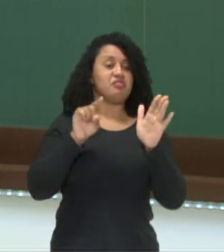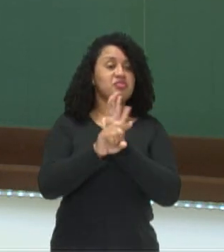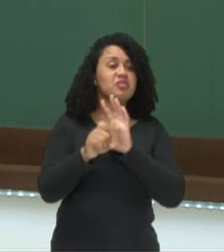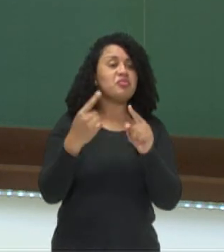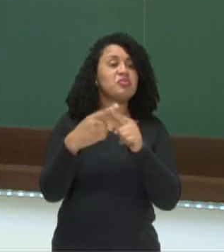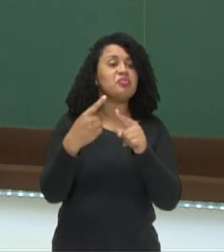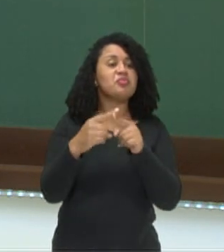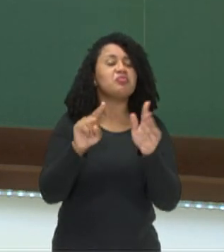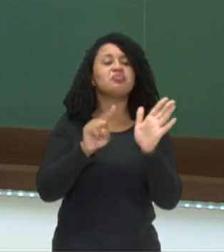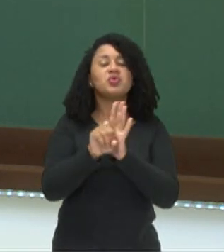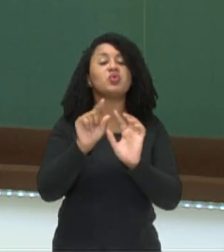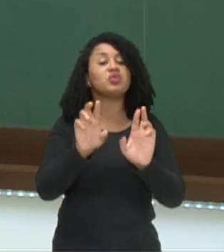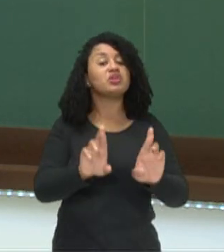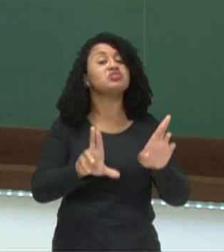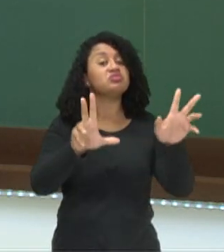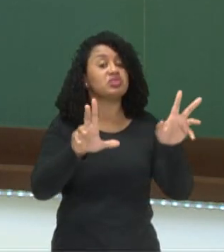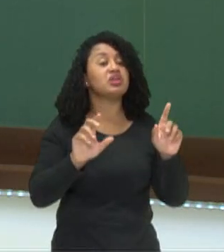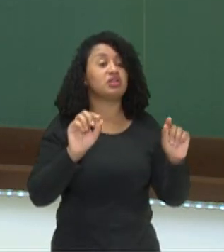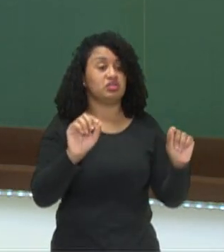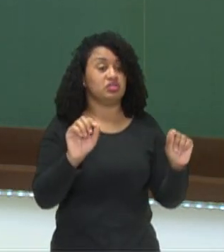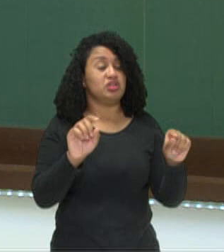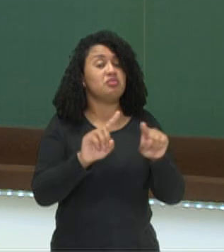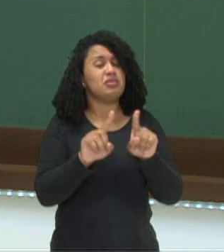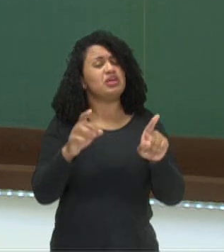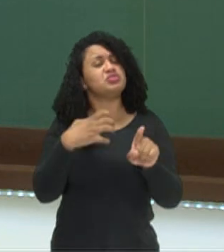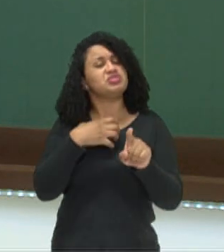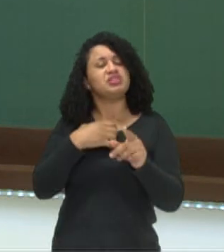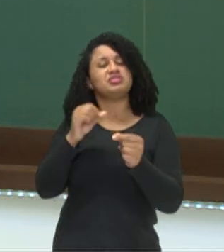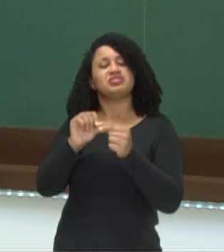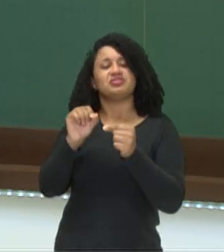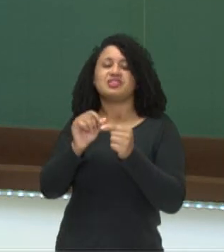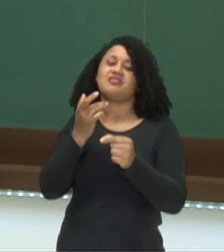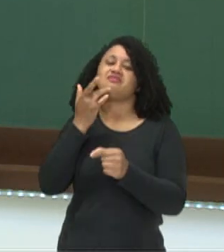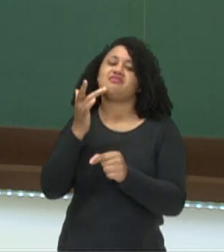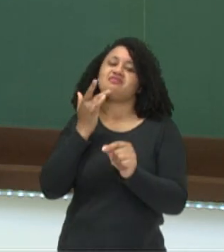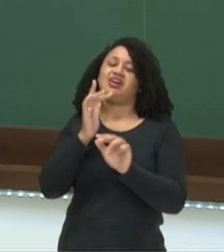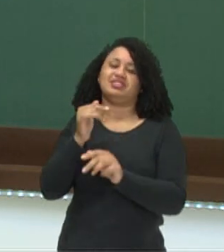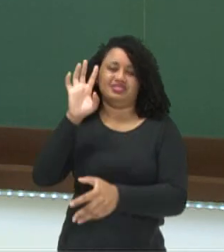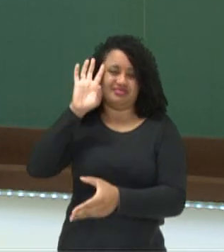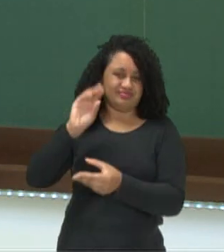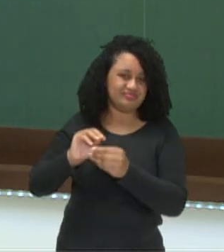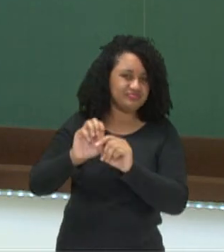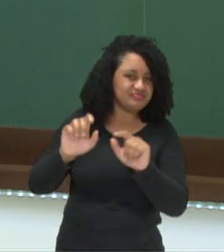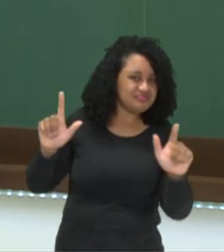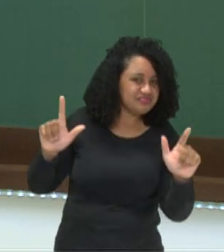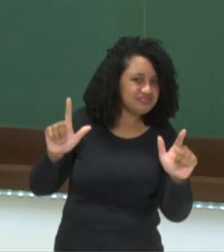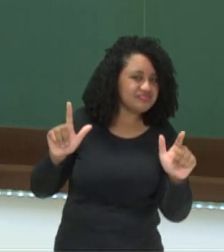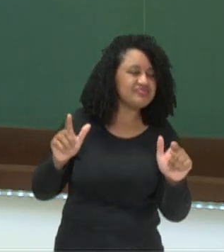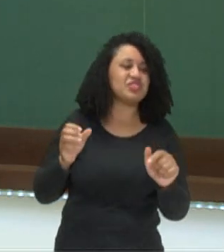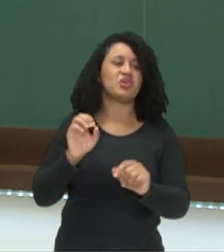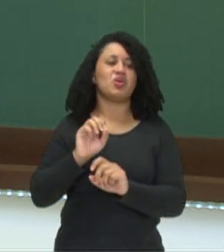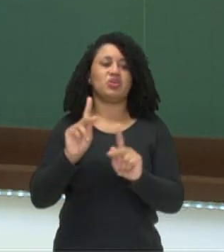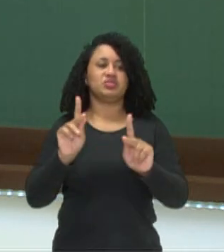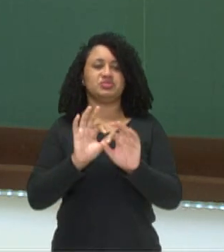era uma pergunta diferente, só que o jeito de fazer, molezinha, entendeu? Então